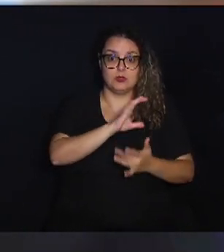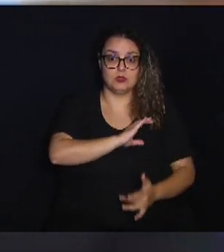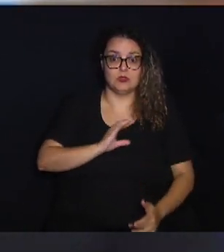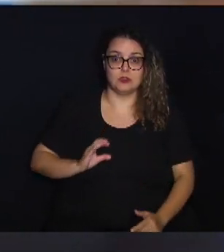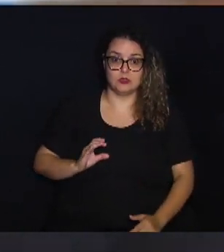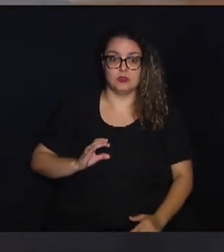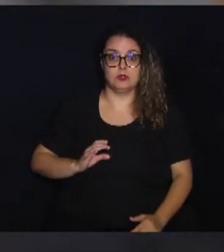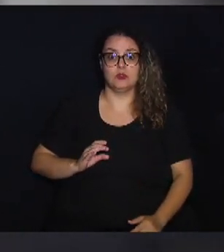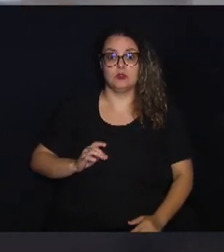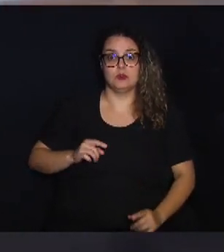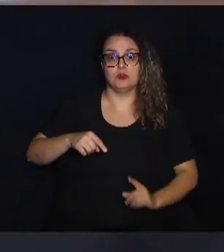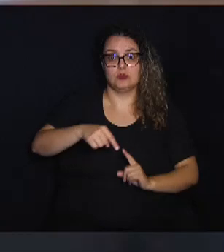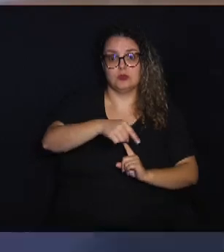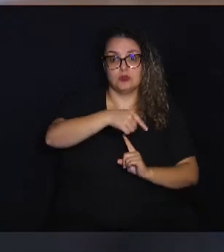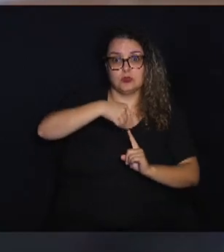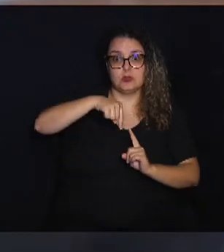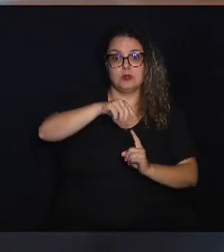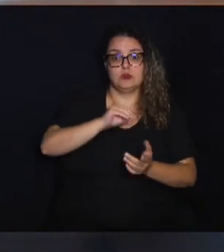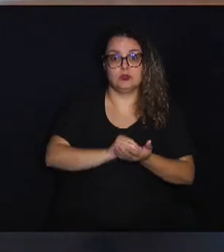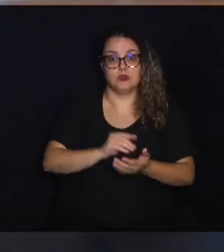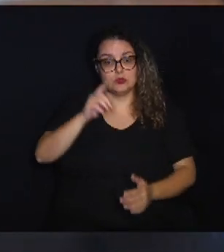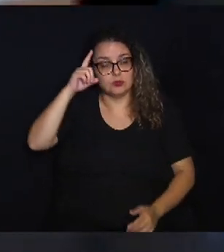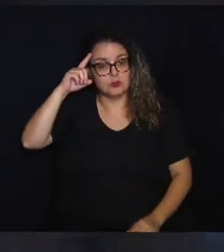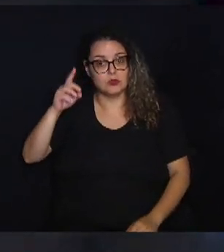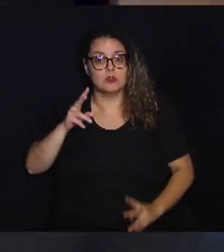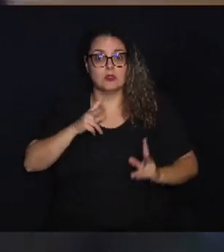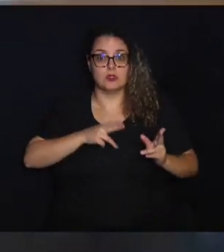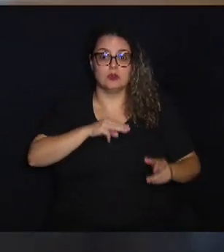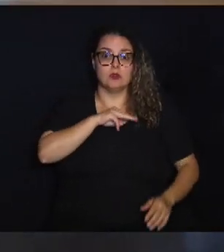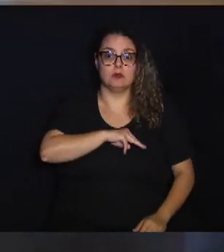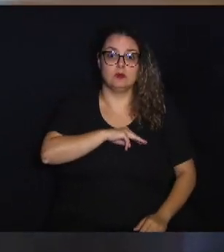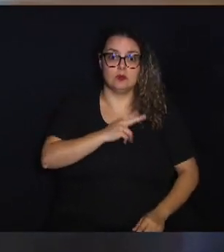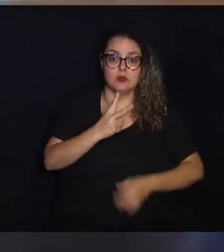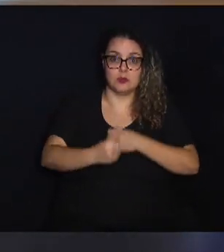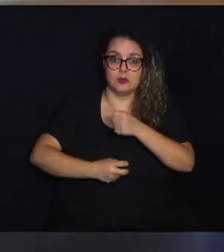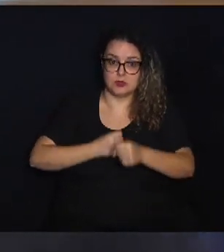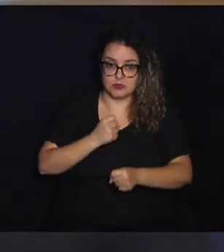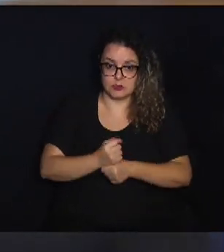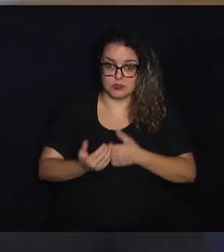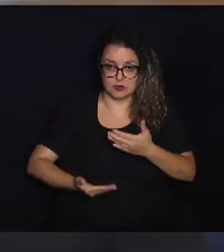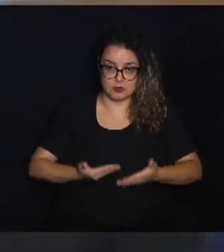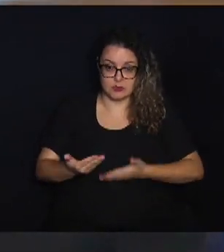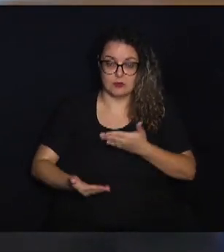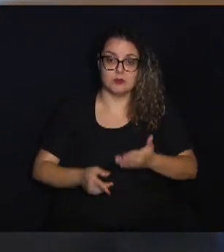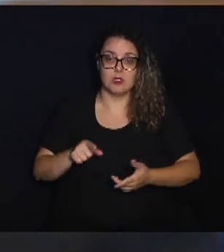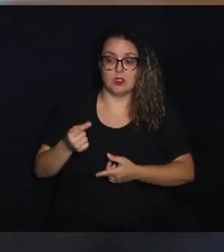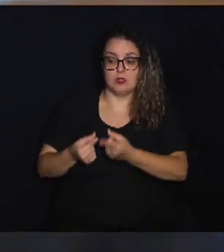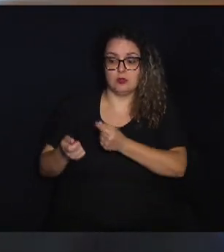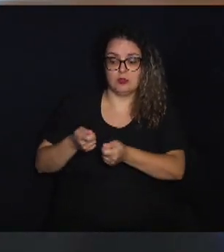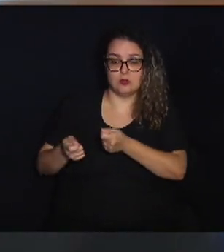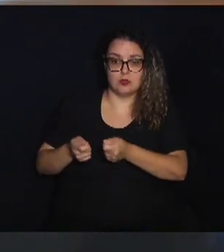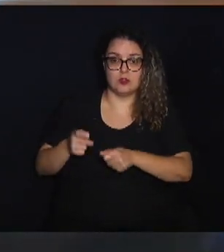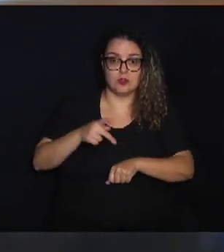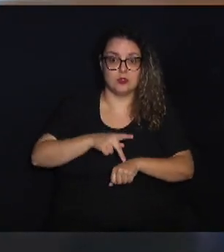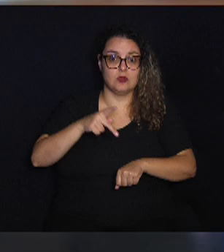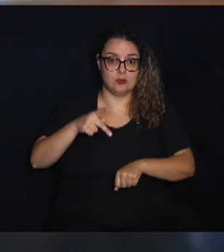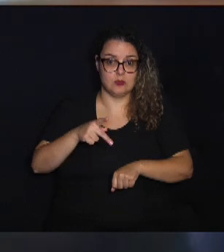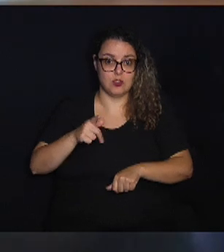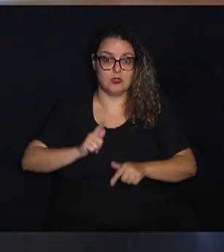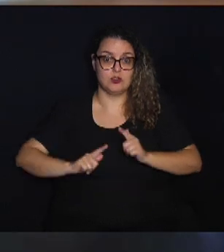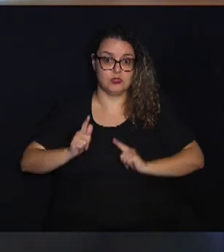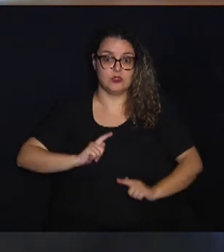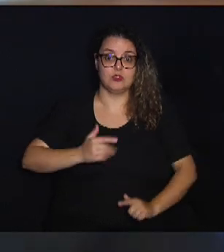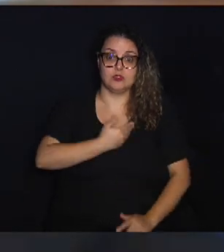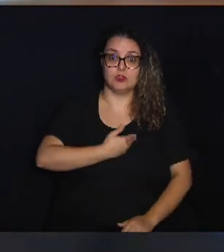Santos dos Últimos Dias e serviu como missionário por 2 anos. É economista também, pós-graduado em gestão